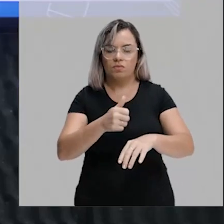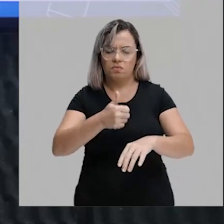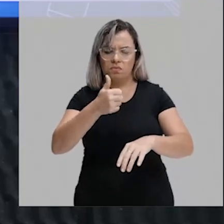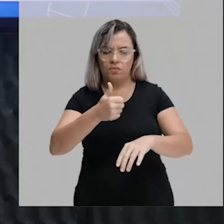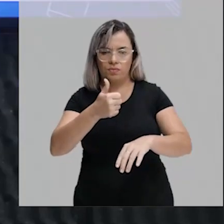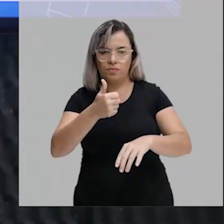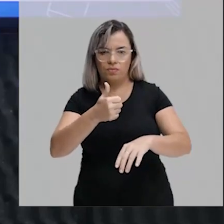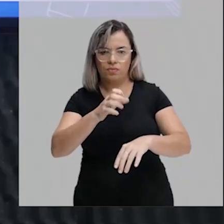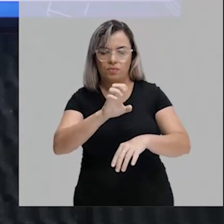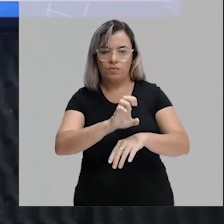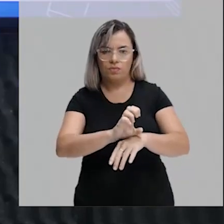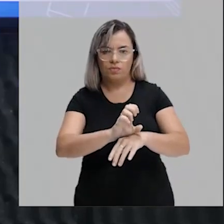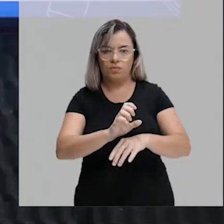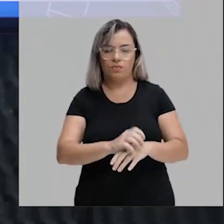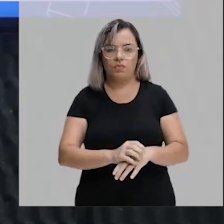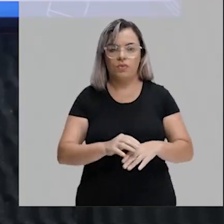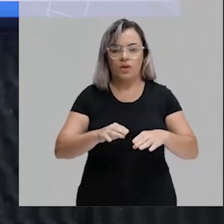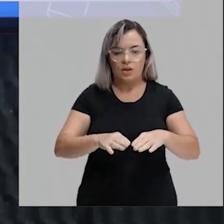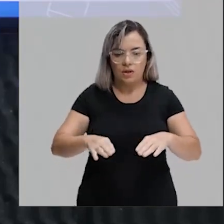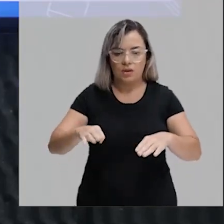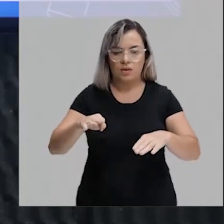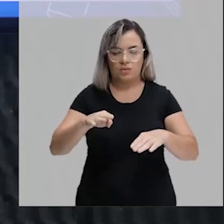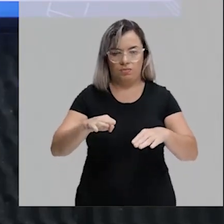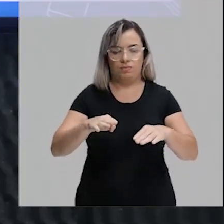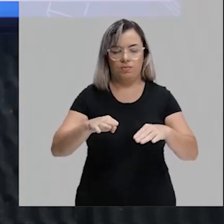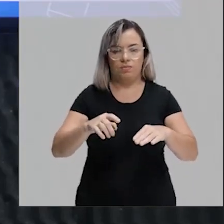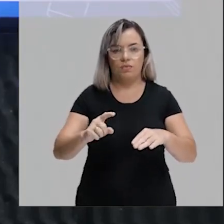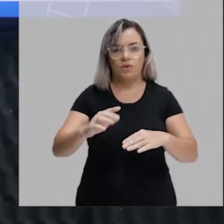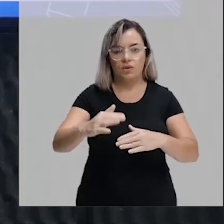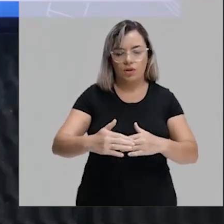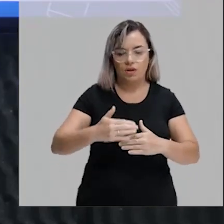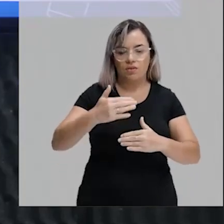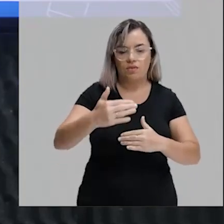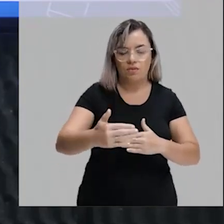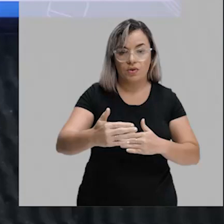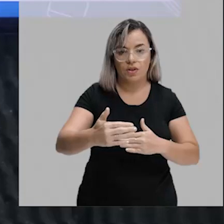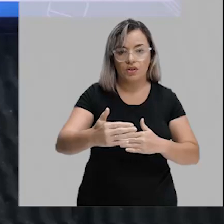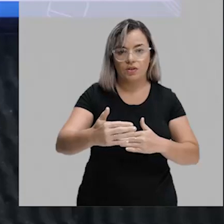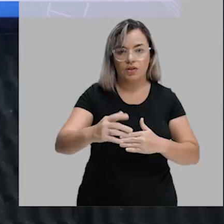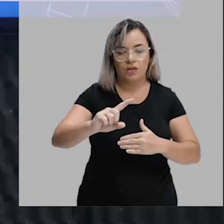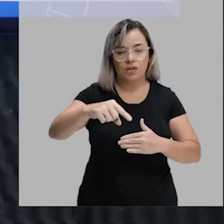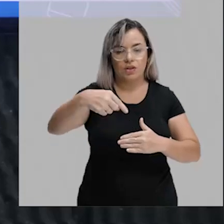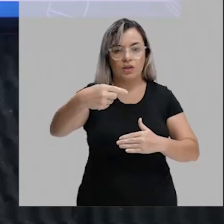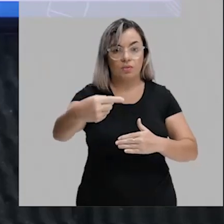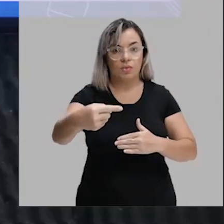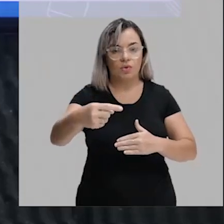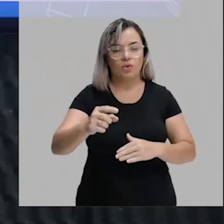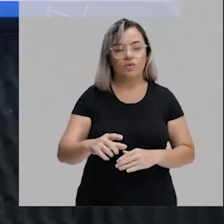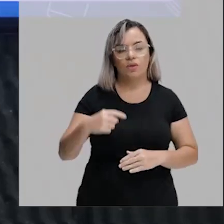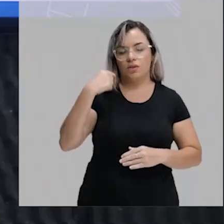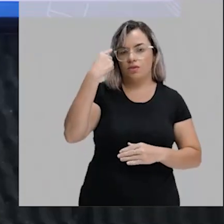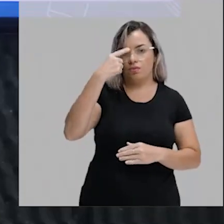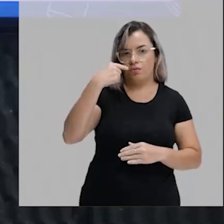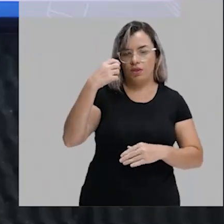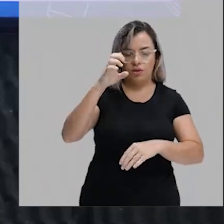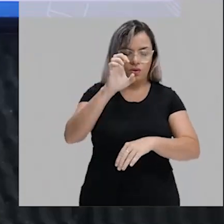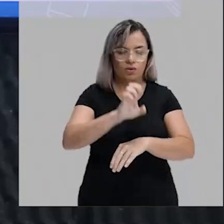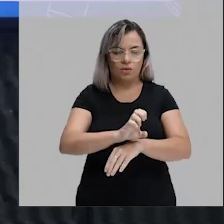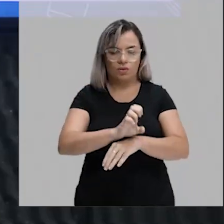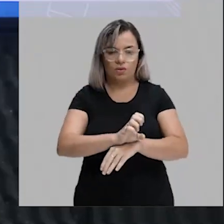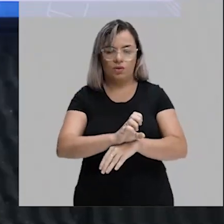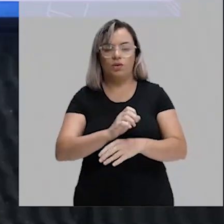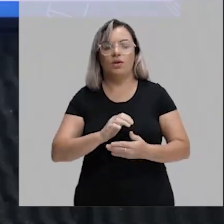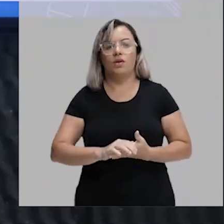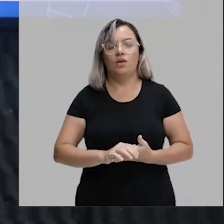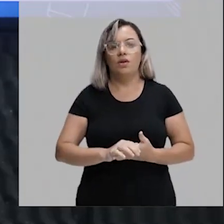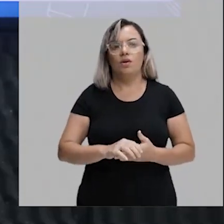primeiramente, na frente dos outros estados, inclusive na frente do Estado espanhol, posteriormente veio o Estado espanhol. Então, essa